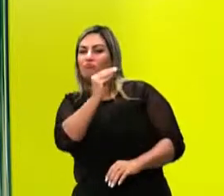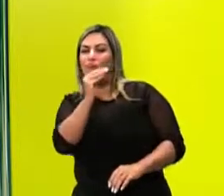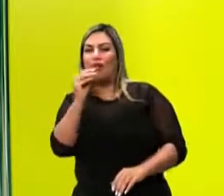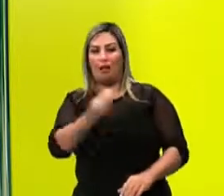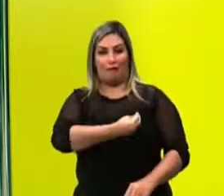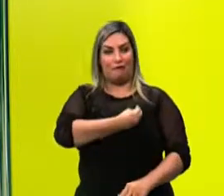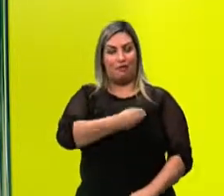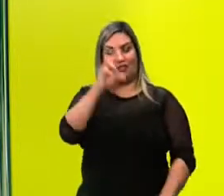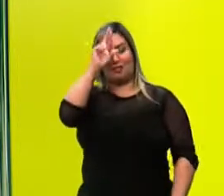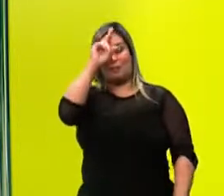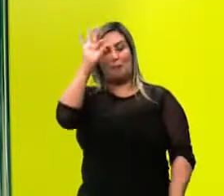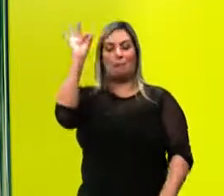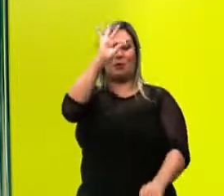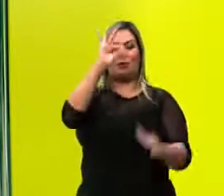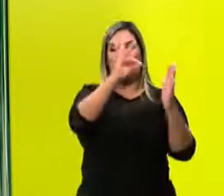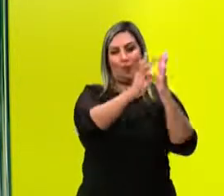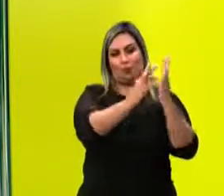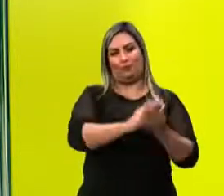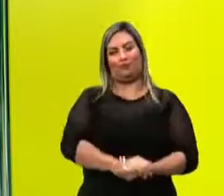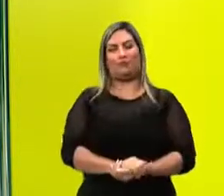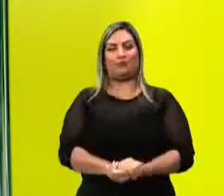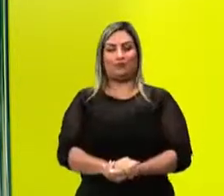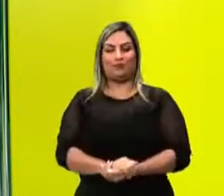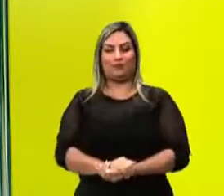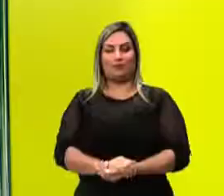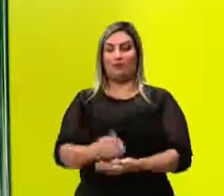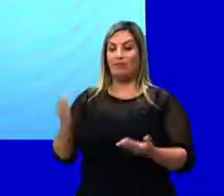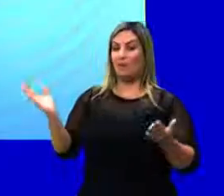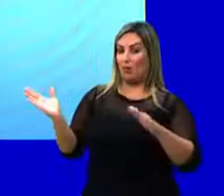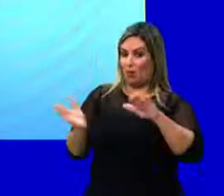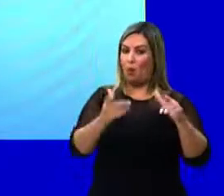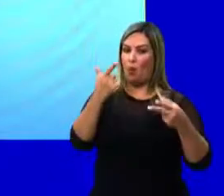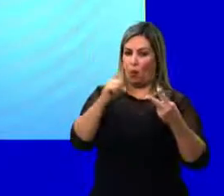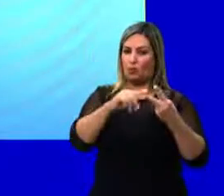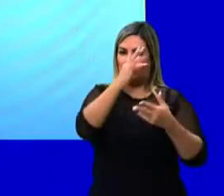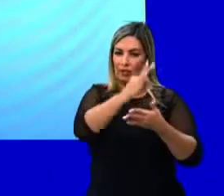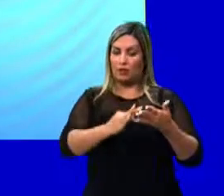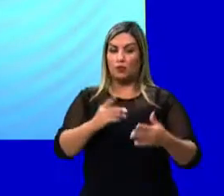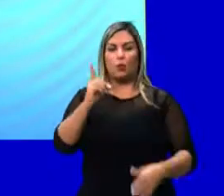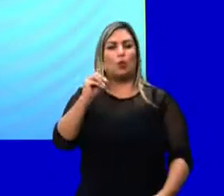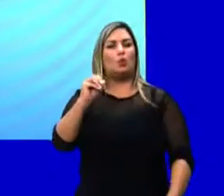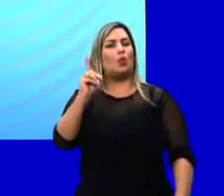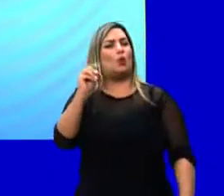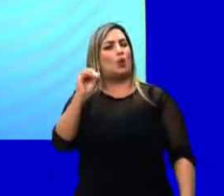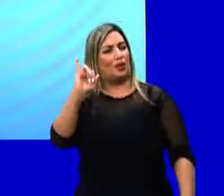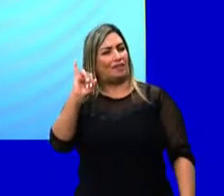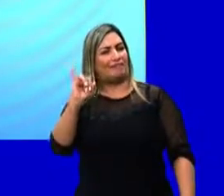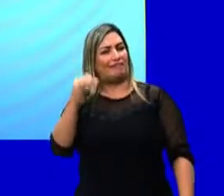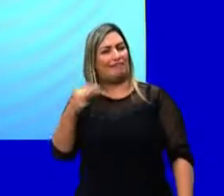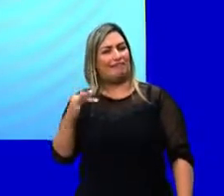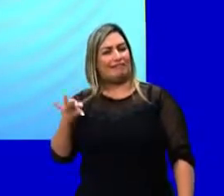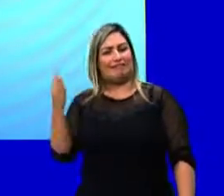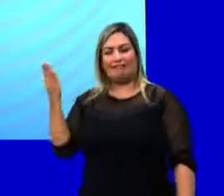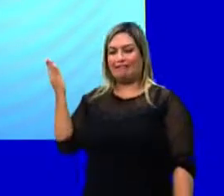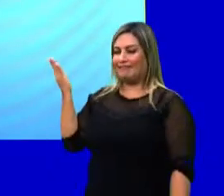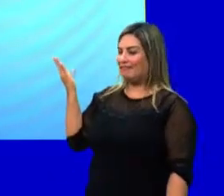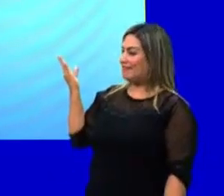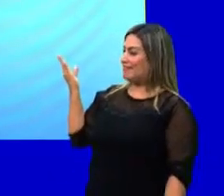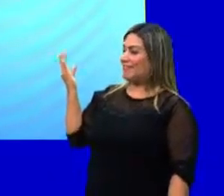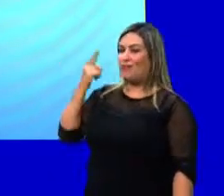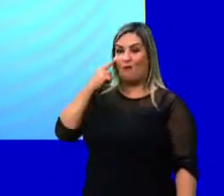da vida do inseto, ok? Dodói, né? Olha só, o próprio título nos apresenta essa variedade,